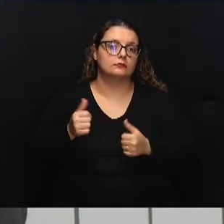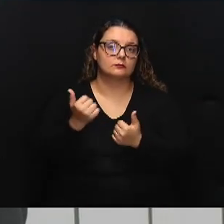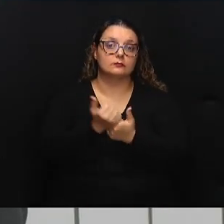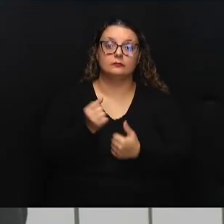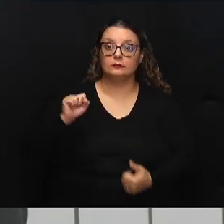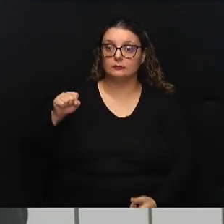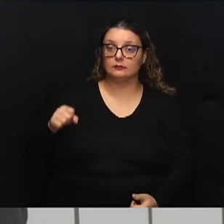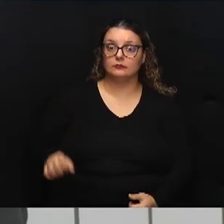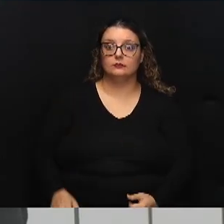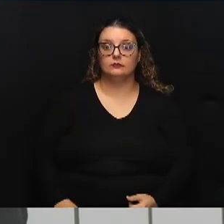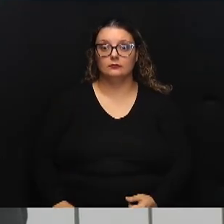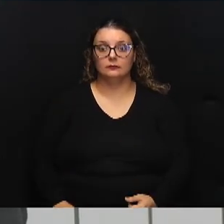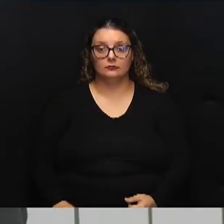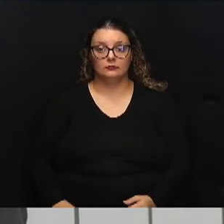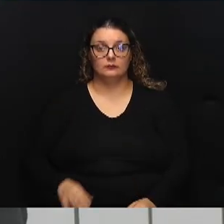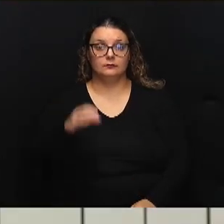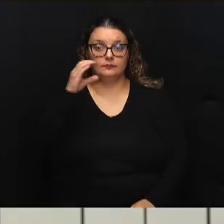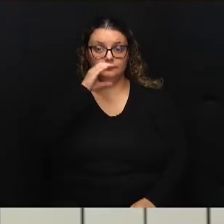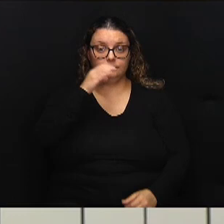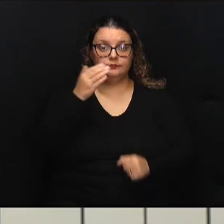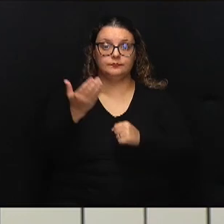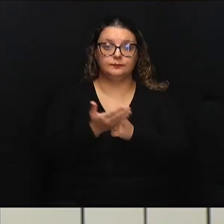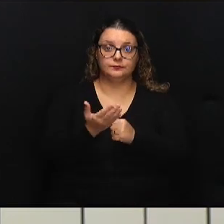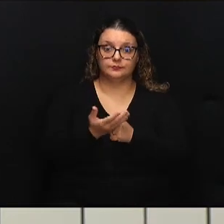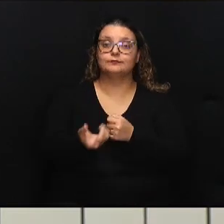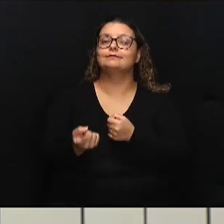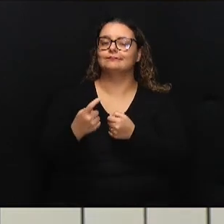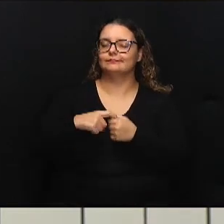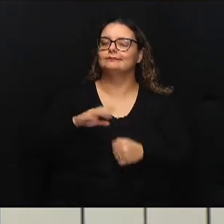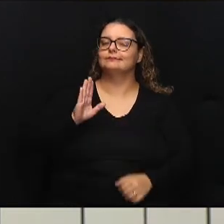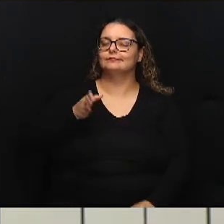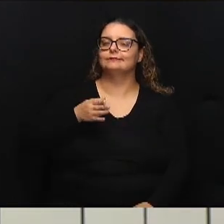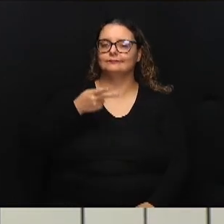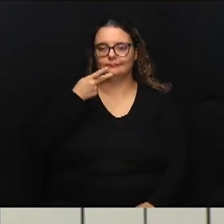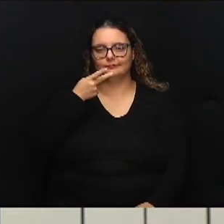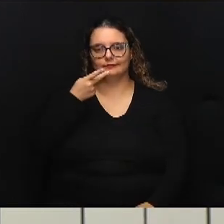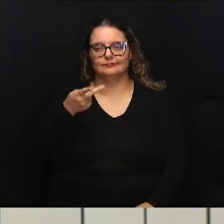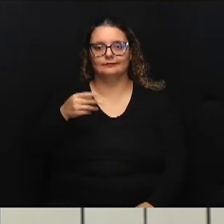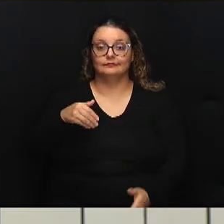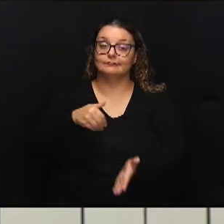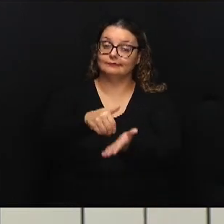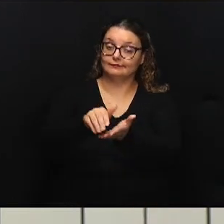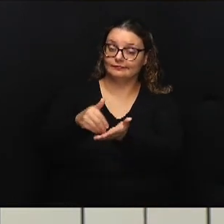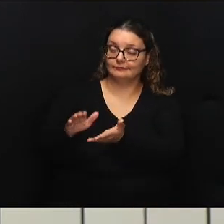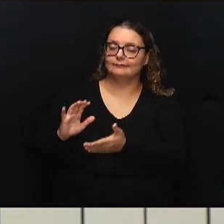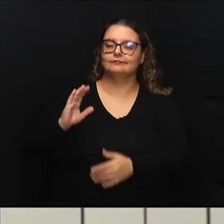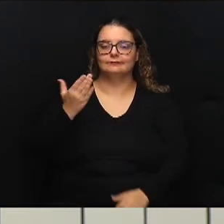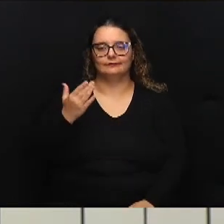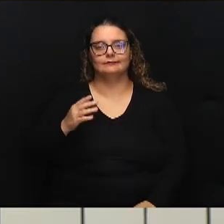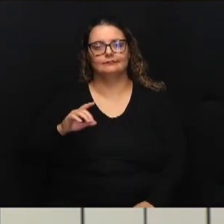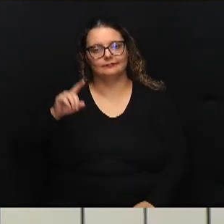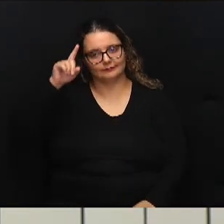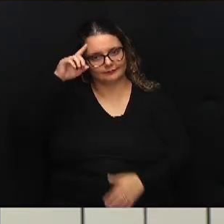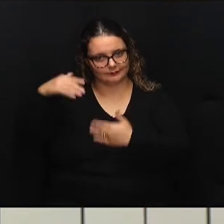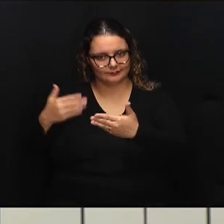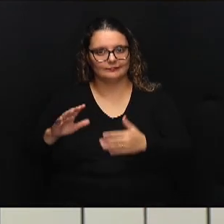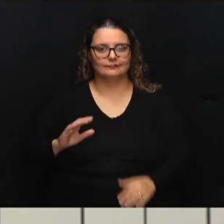Sim. A gente vai para um rápido intervalo, mas daqui a pouquinho a gente volta a falar sobre as demissões que têm acontecido aí com frequência. Até